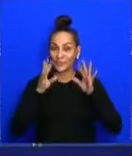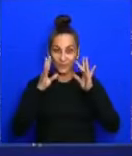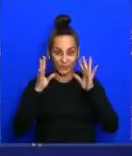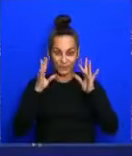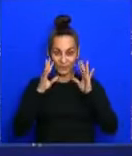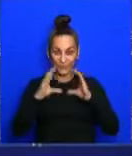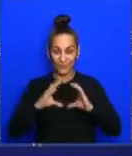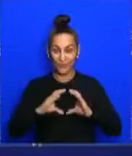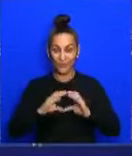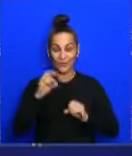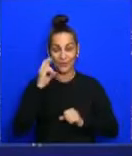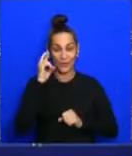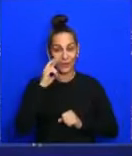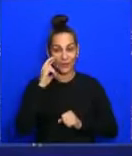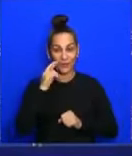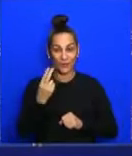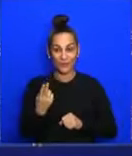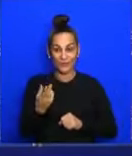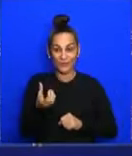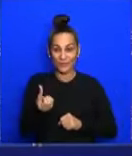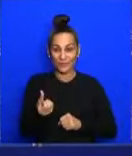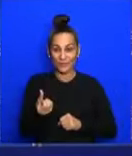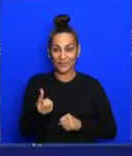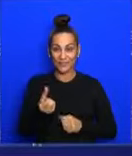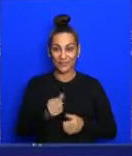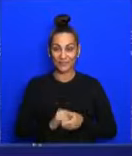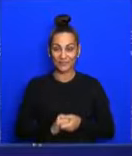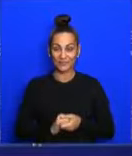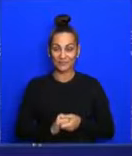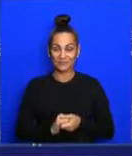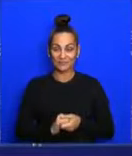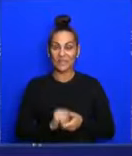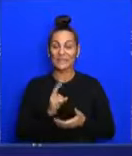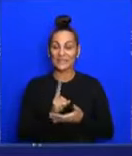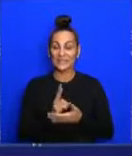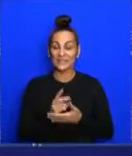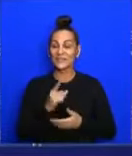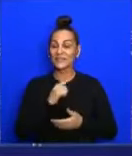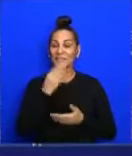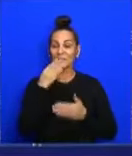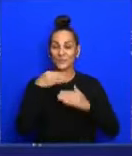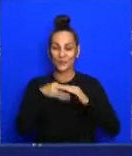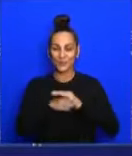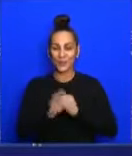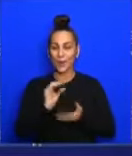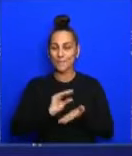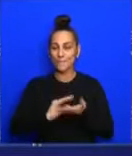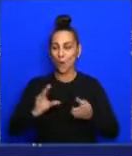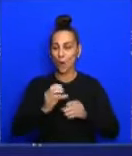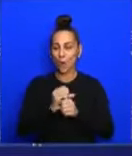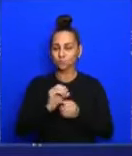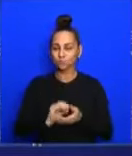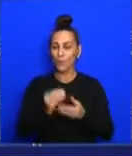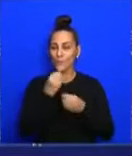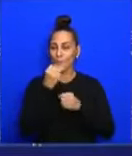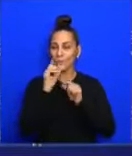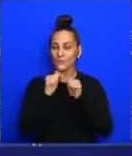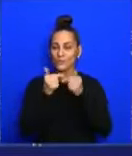pensou? Bola rosa 26. Rosa número 26. Na sequência tem Time Mania. O prêmio está acumulado. Boa sorte para